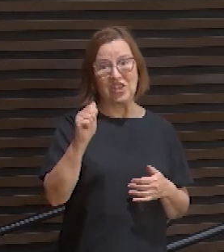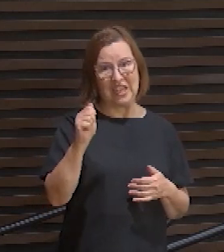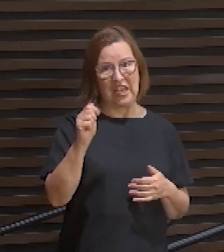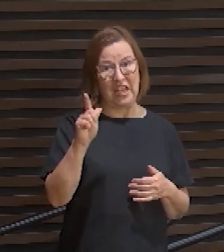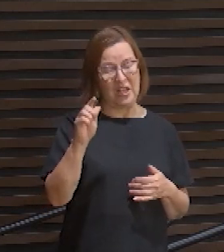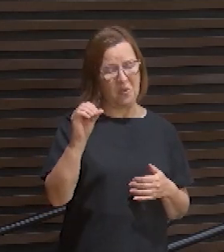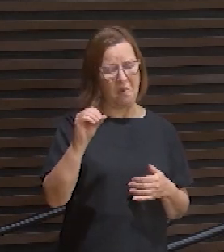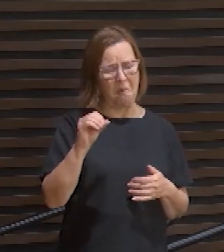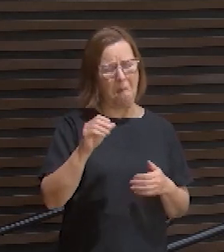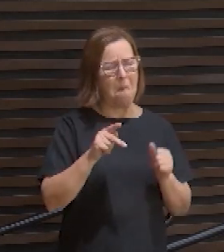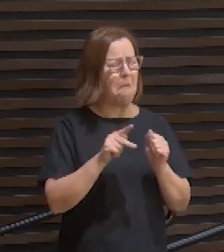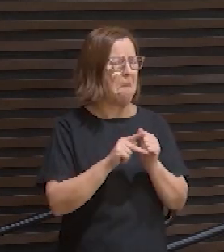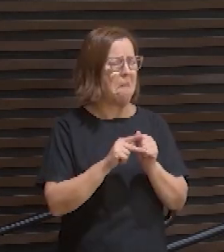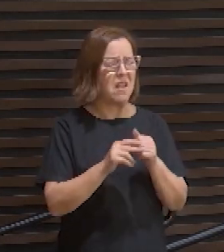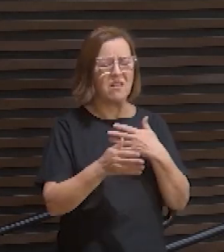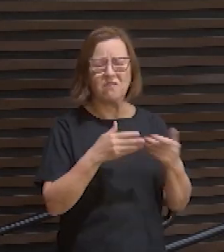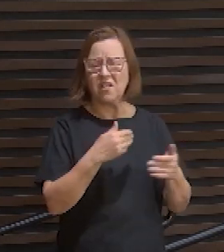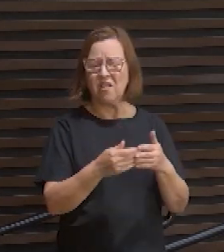quem for.